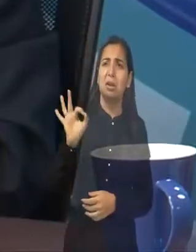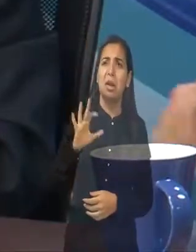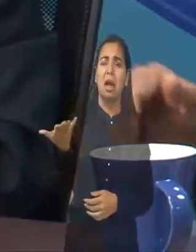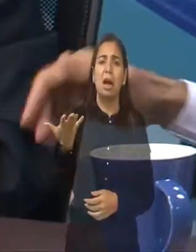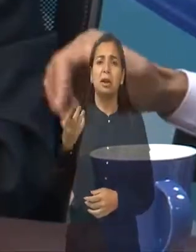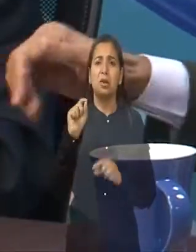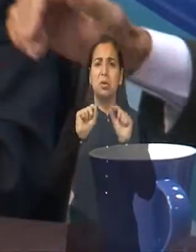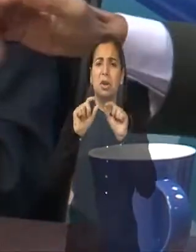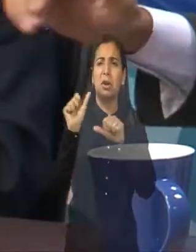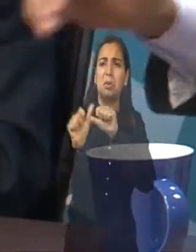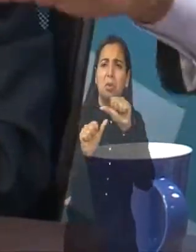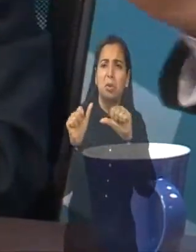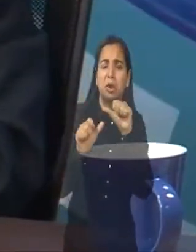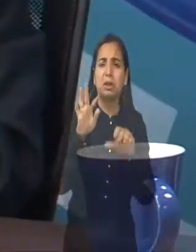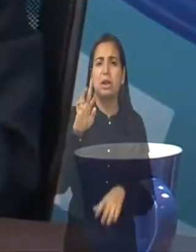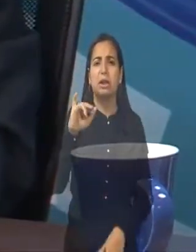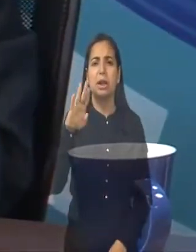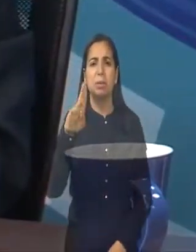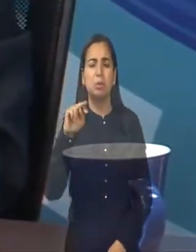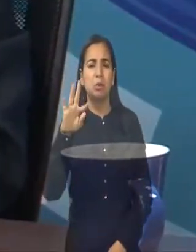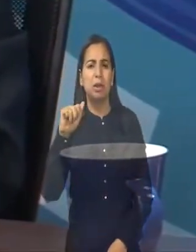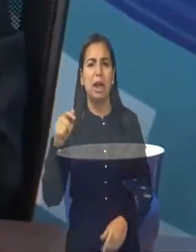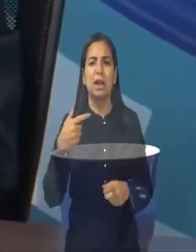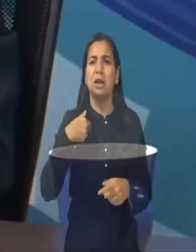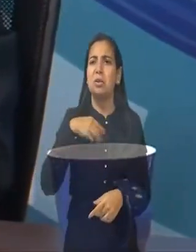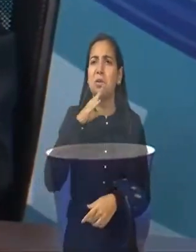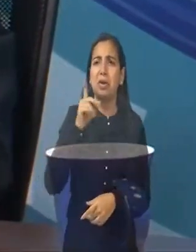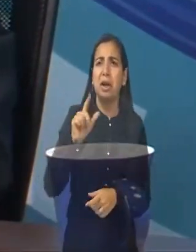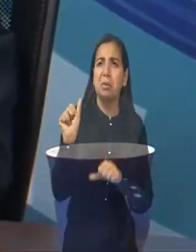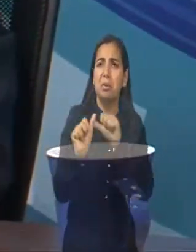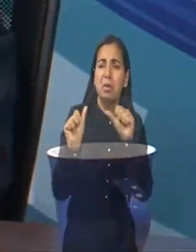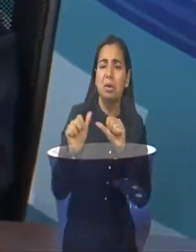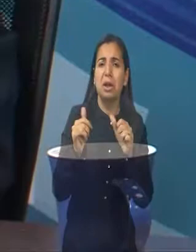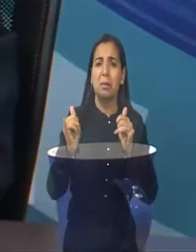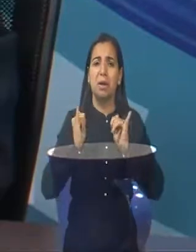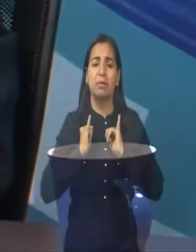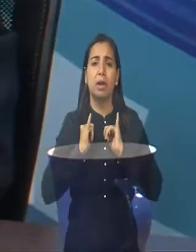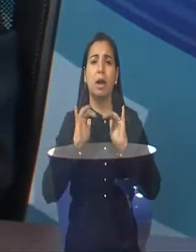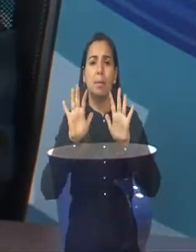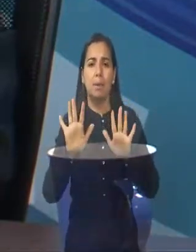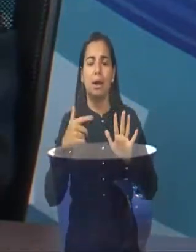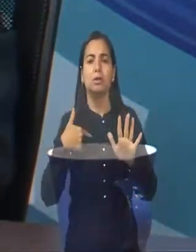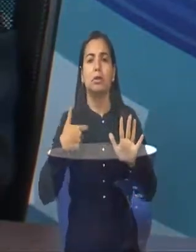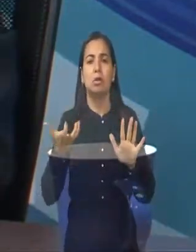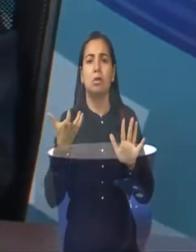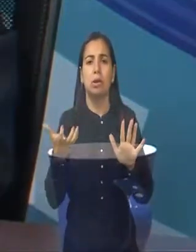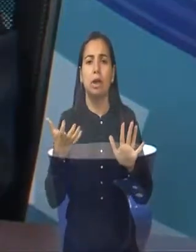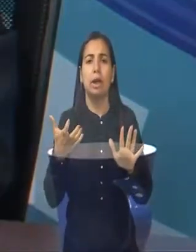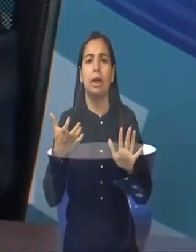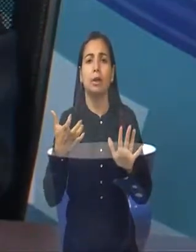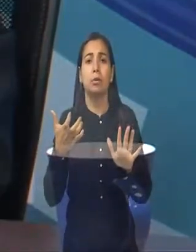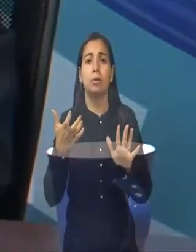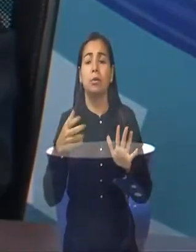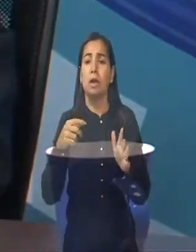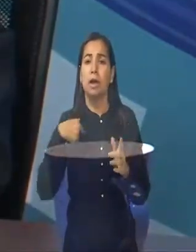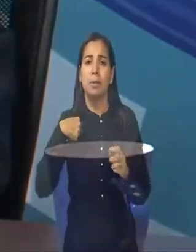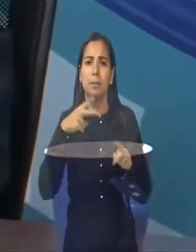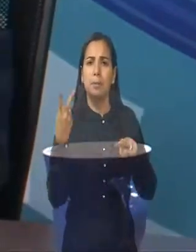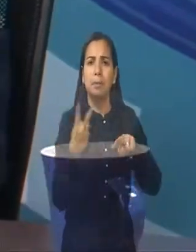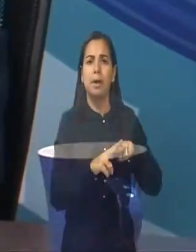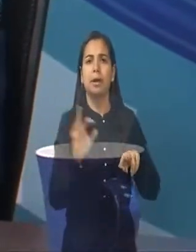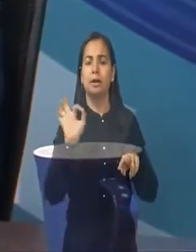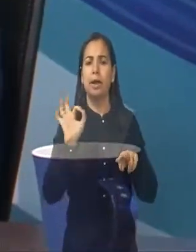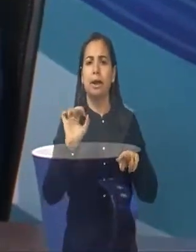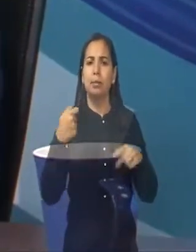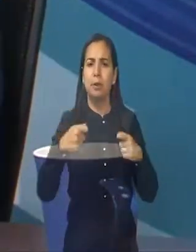da matriz energética, eu não entendo as contas da Previdência, mas eu quero que o meu domicílio seja inviolável, eu quero que eu não seja condenado sem o devido